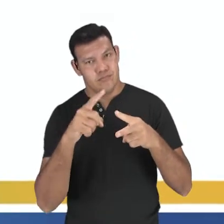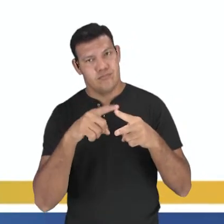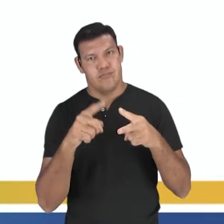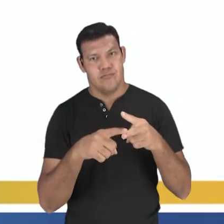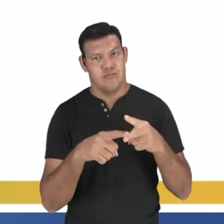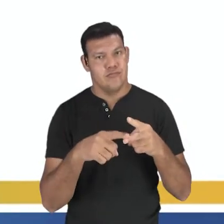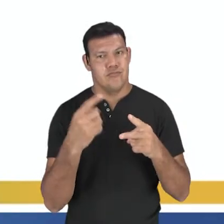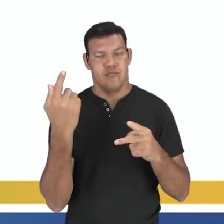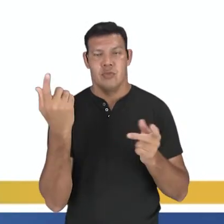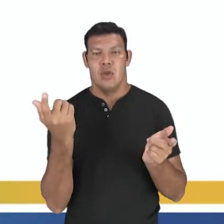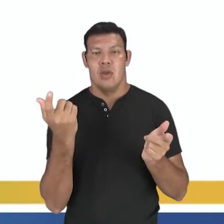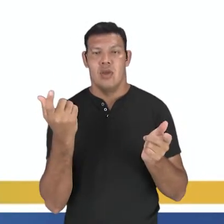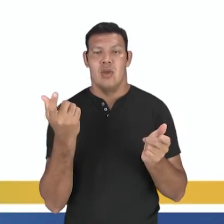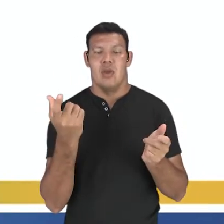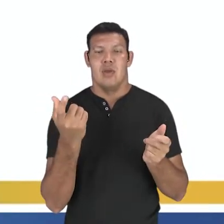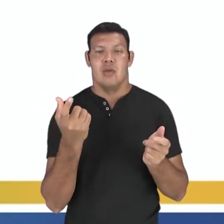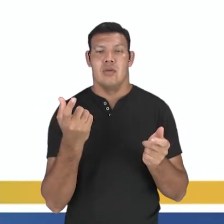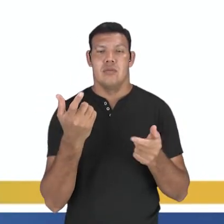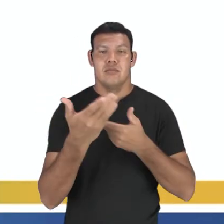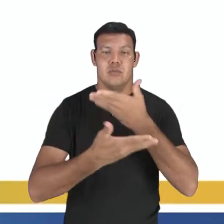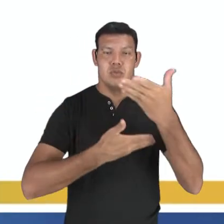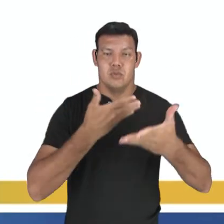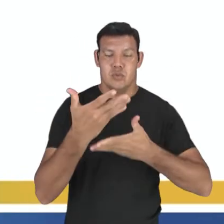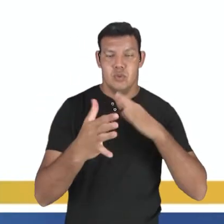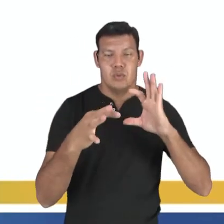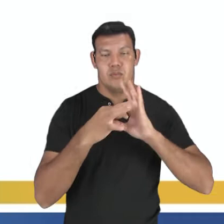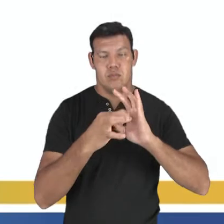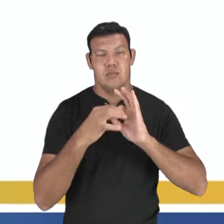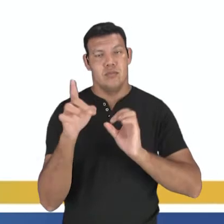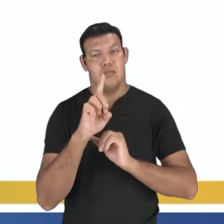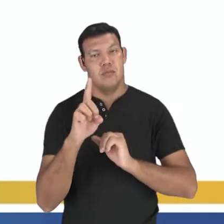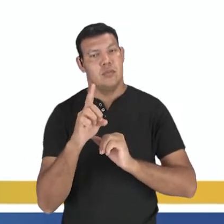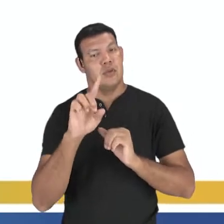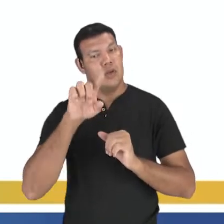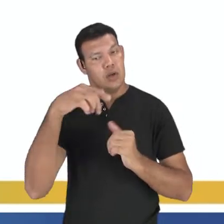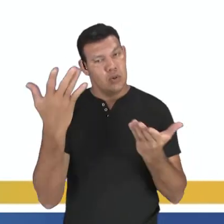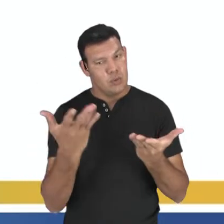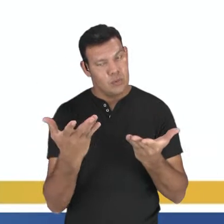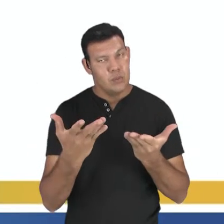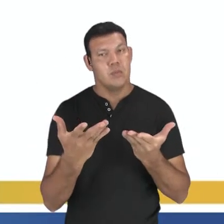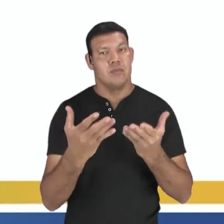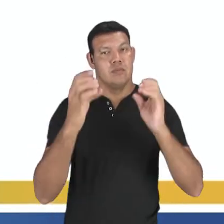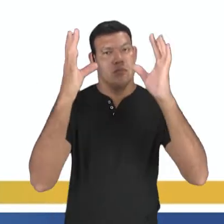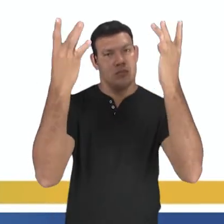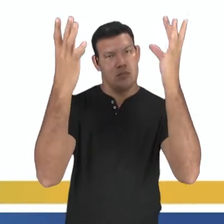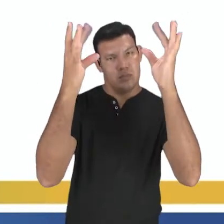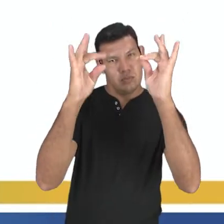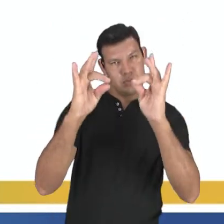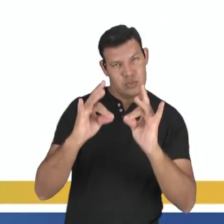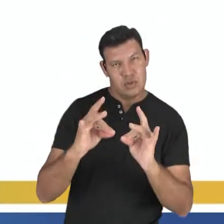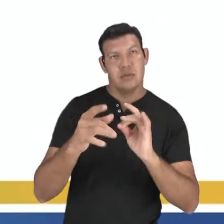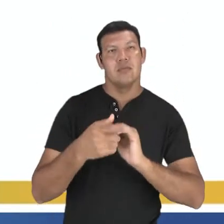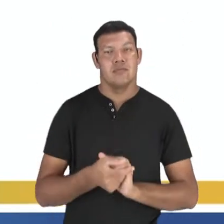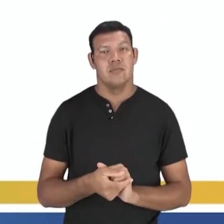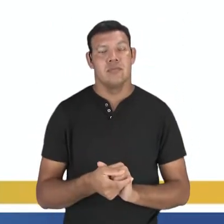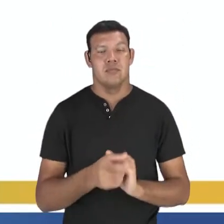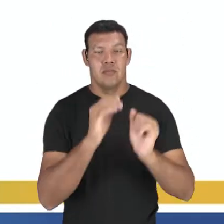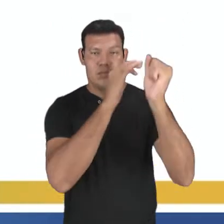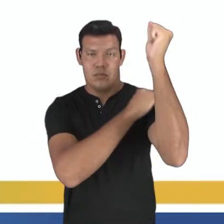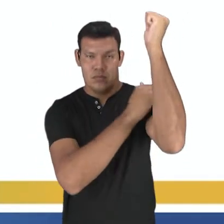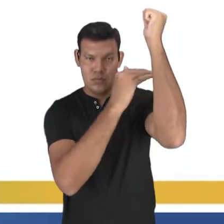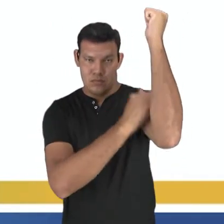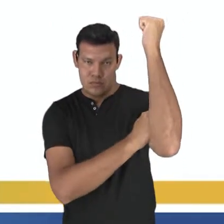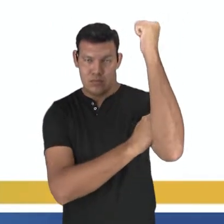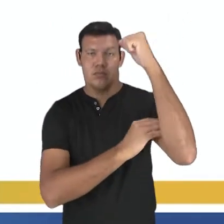deveria. Então vamos ver mais detalhes aí sobre cada um deles. Para começar, a gente vai entrar em mais detalhes do sistema